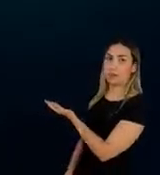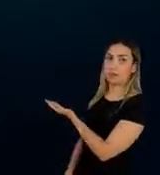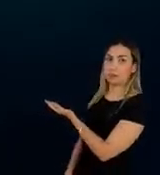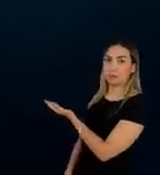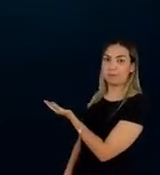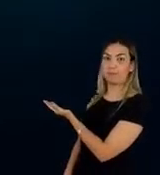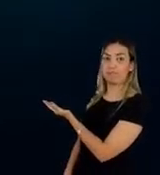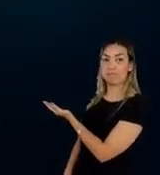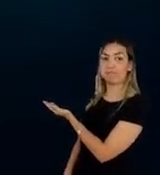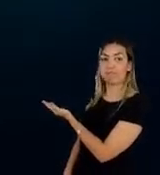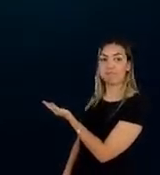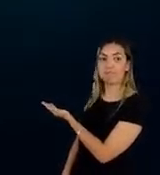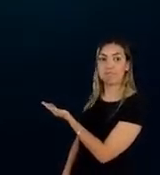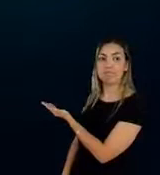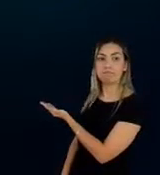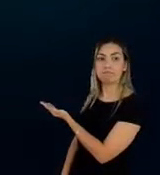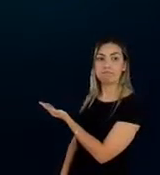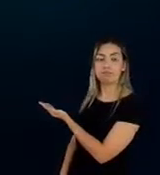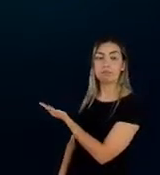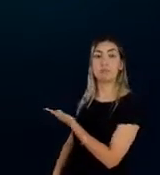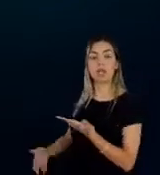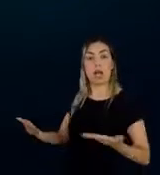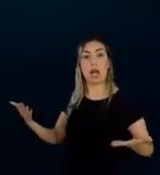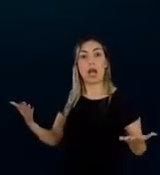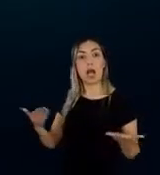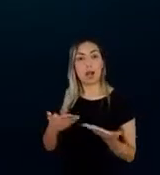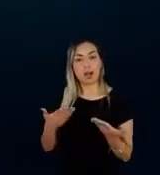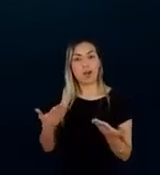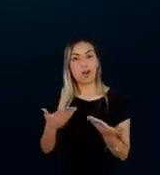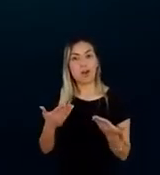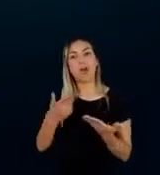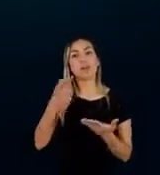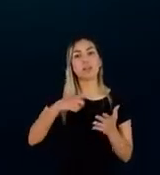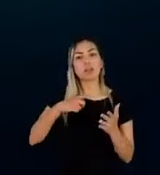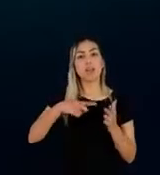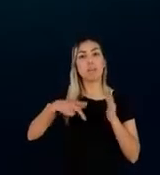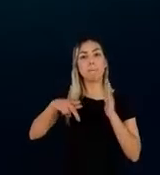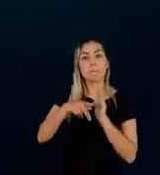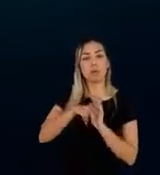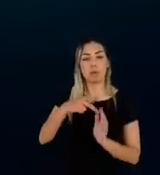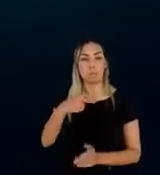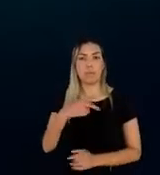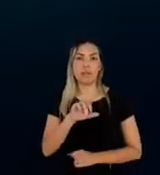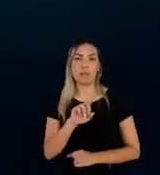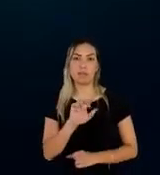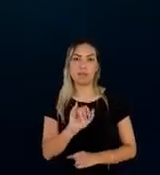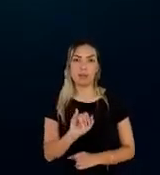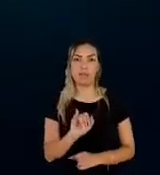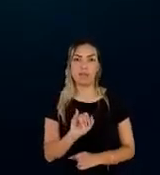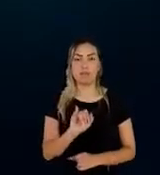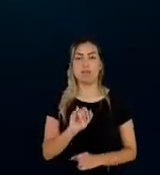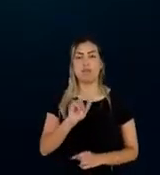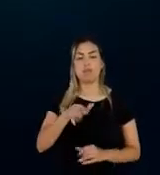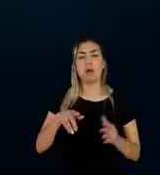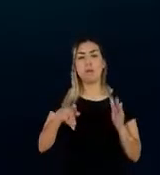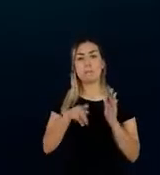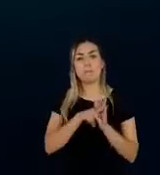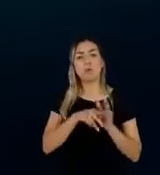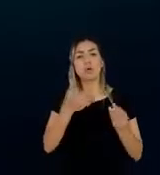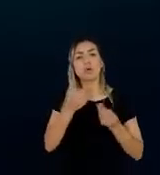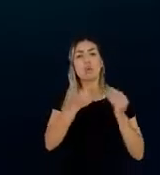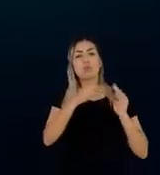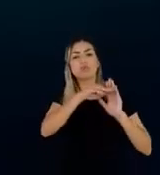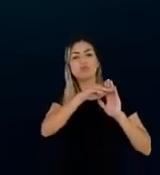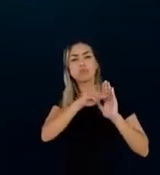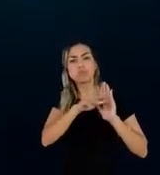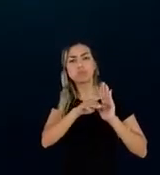agora materializado na forma do PROPDI, que são os procedimentos de pesquisa, desenvolvimento e inovação,